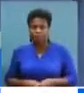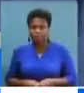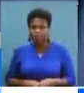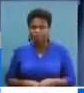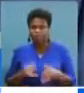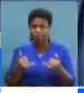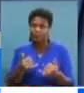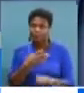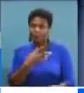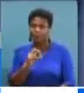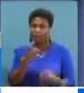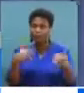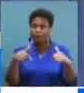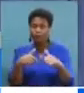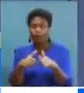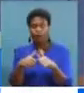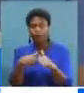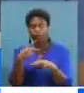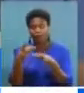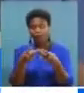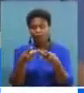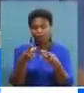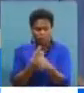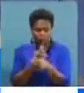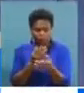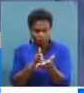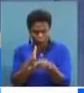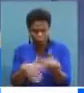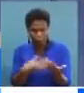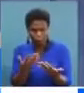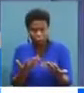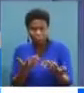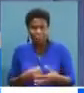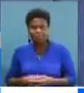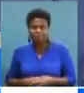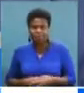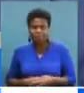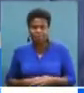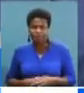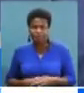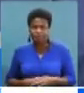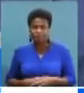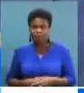E após 13 reuniões de consulta, será que as coisas avançam?